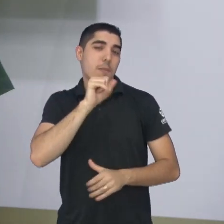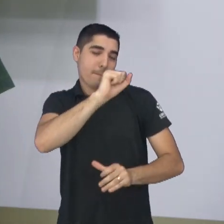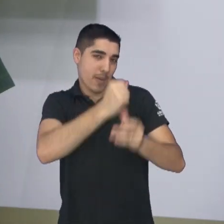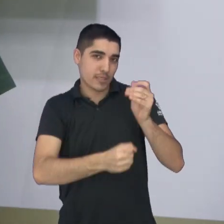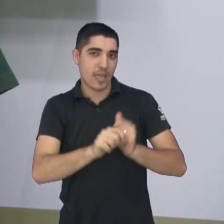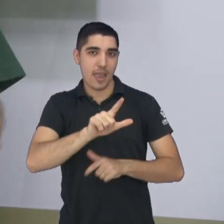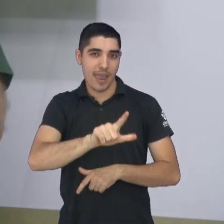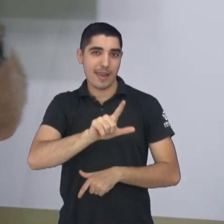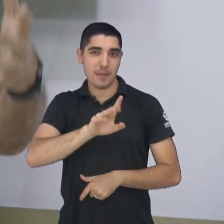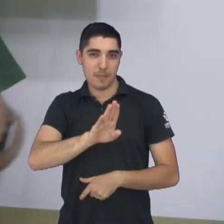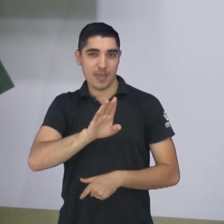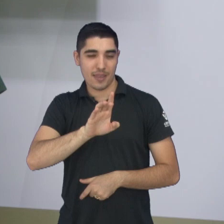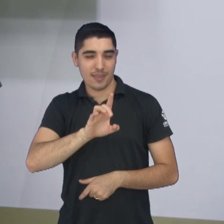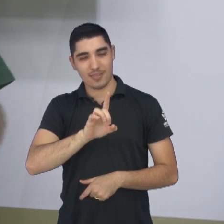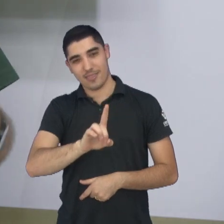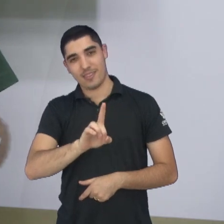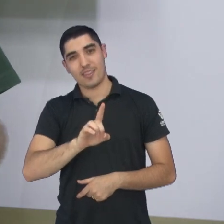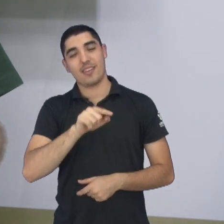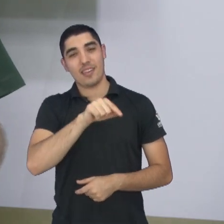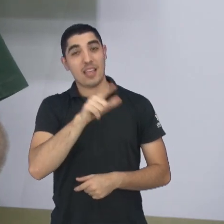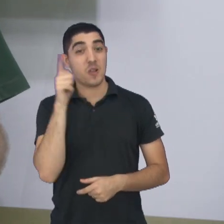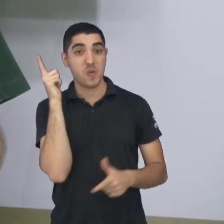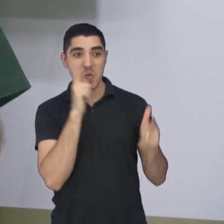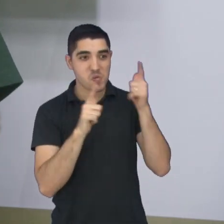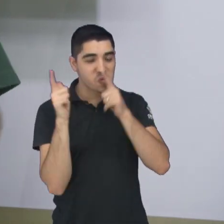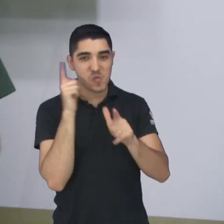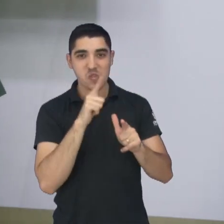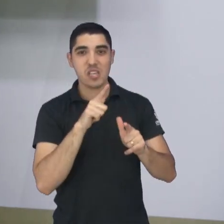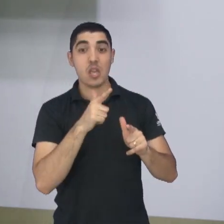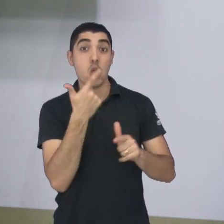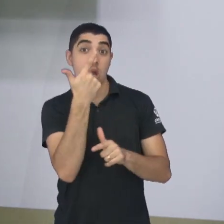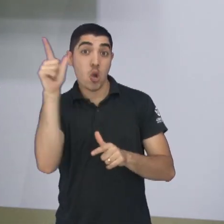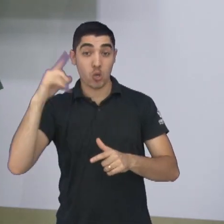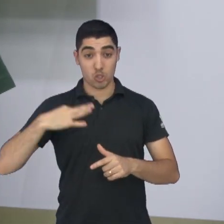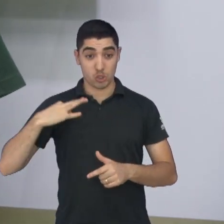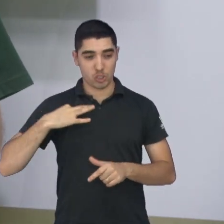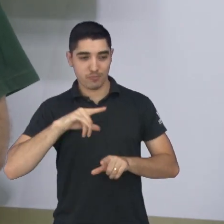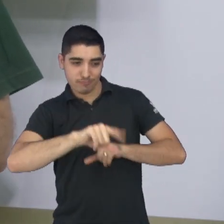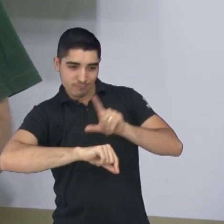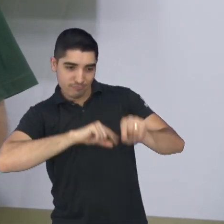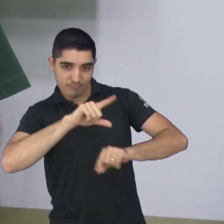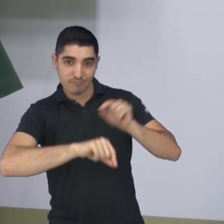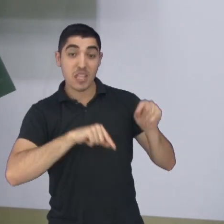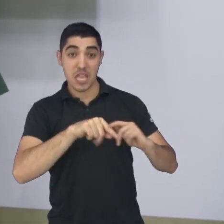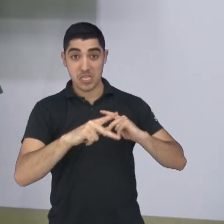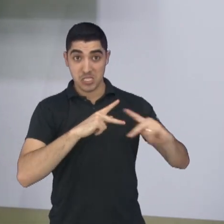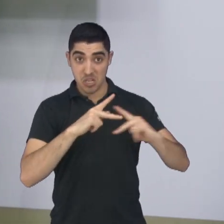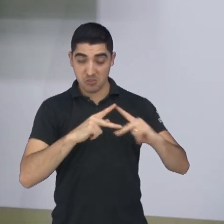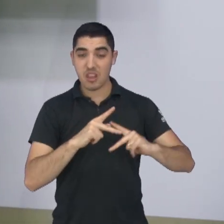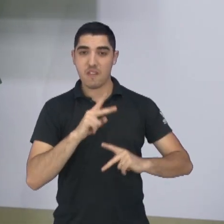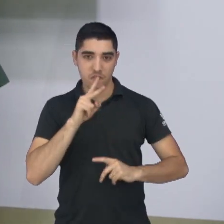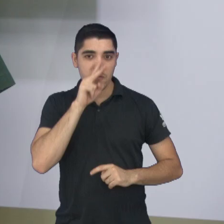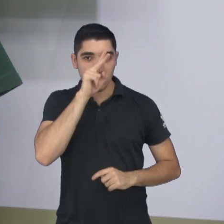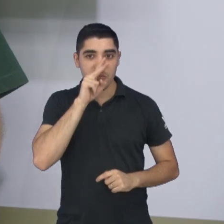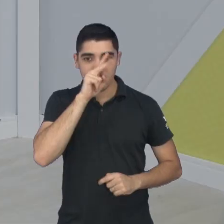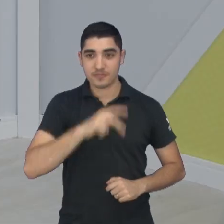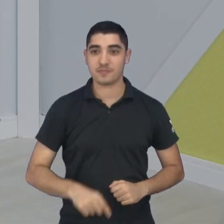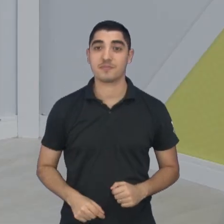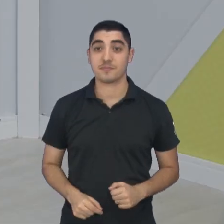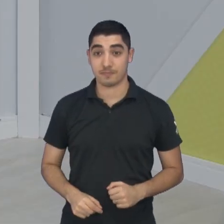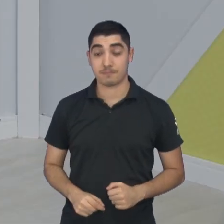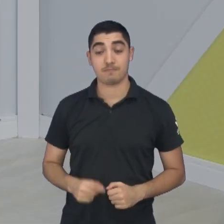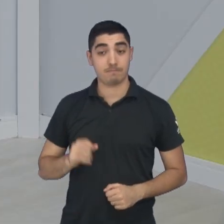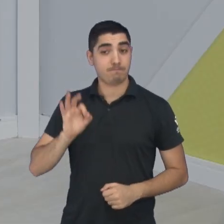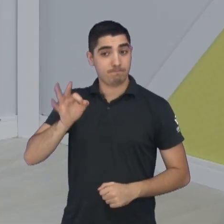categorias de base aí dos vários times de várias modalidades que São José tem aqui na cidade, de vários times. Pois é, você